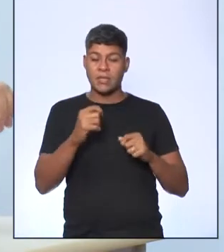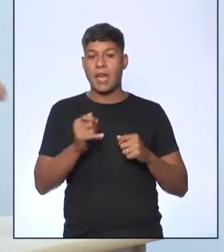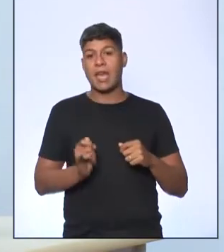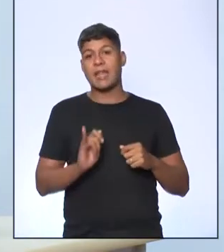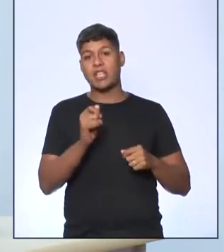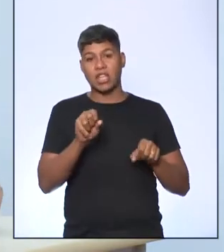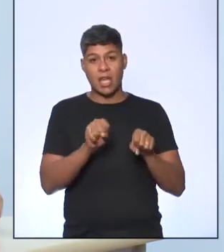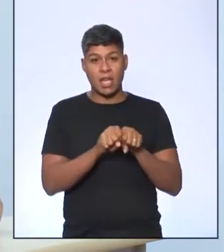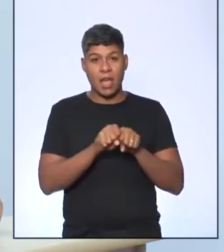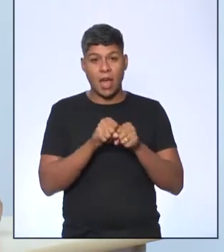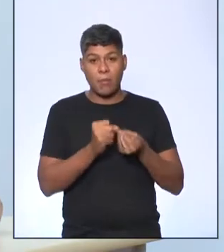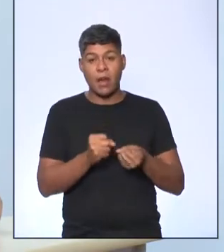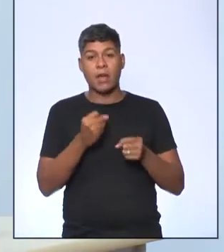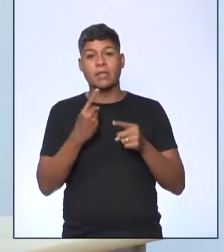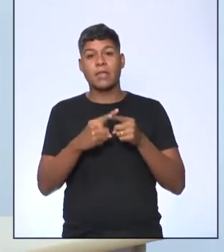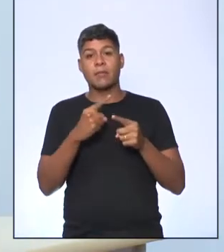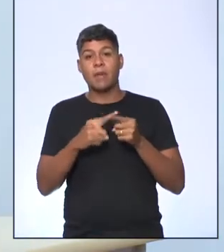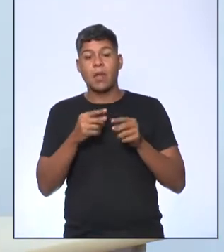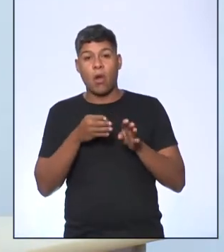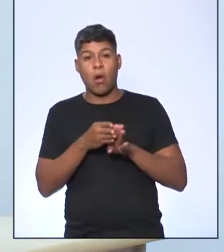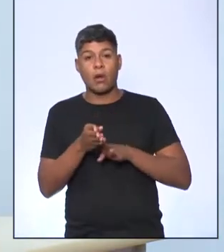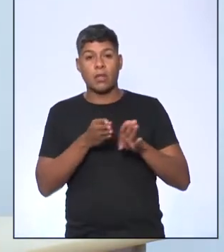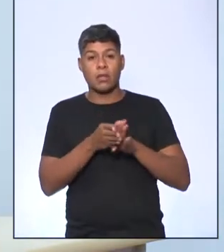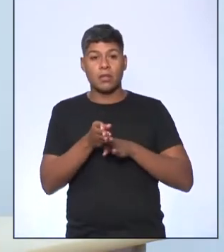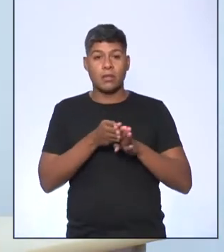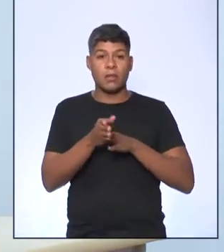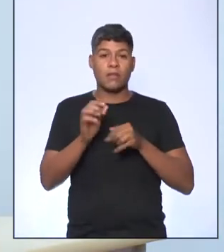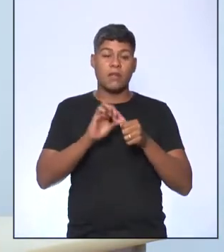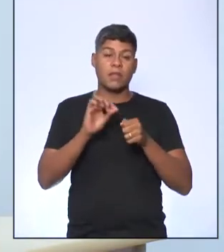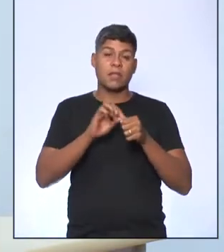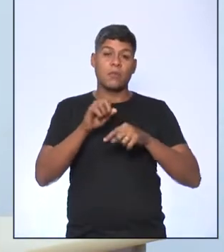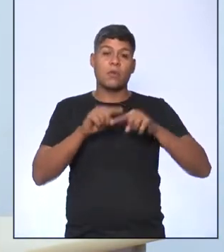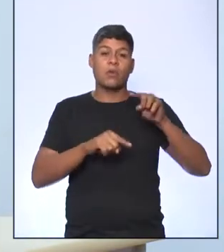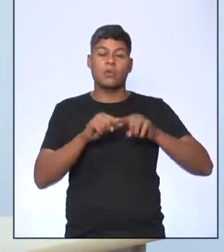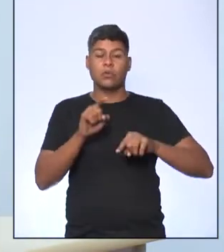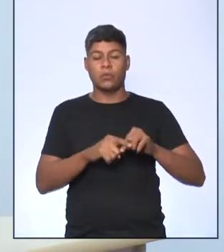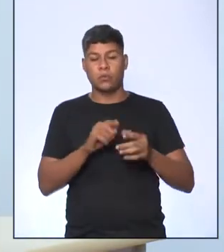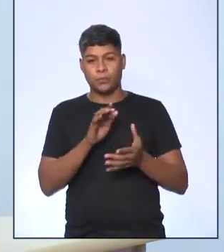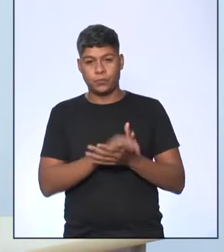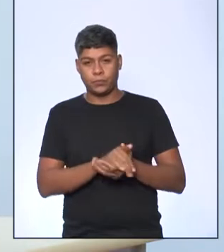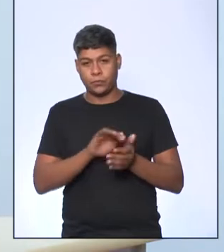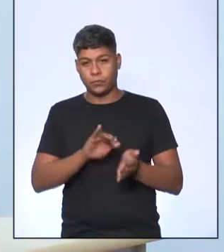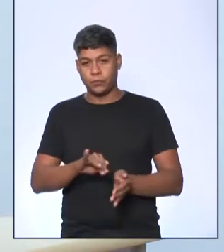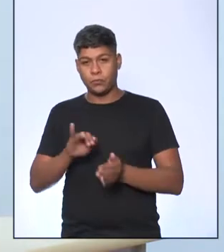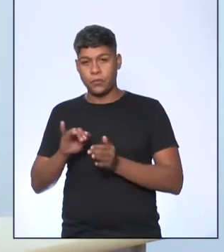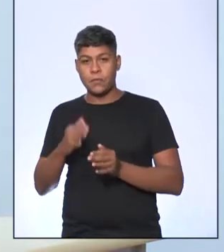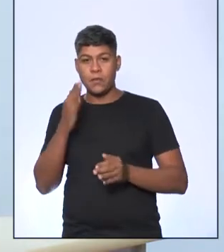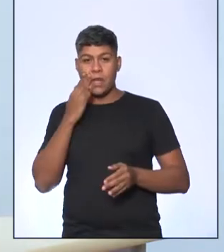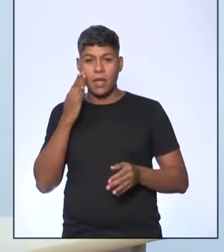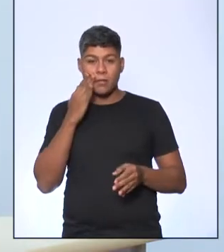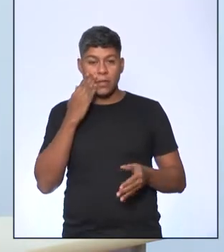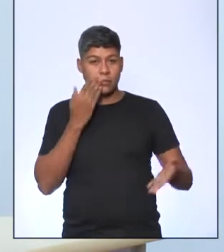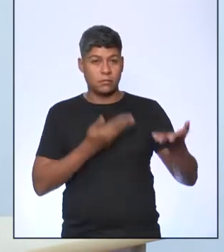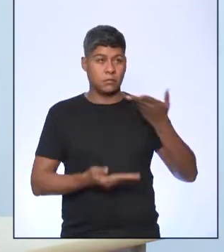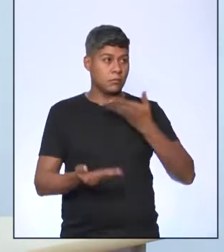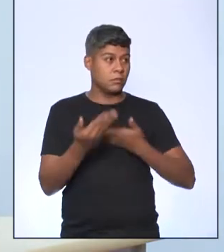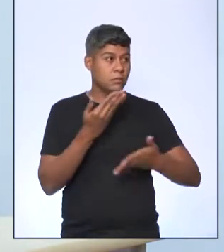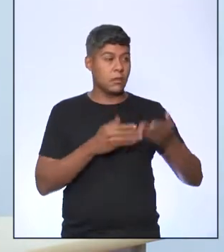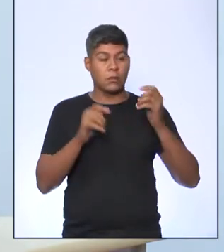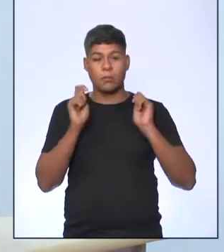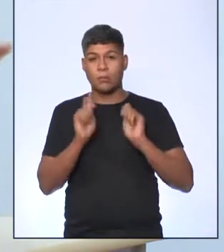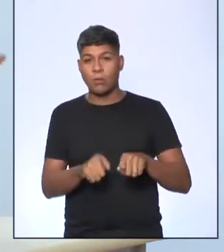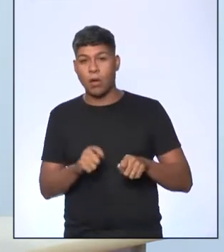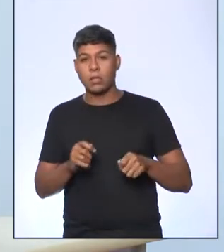para quebrar e tem que ter orientação para formar o produto. Essas colisões aí, elas podem